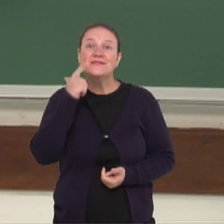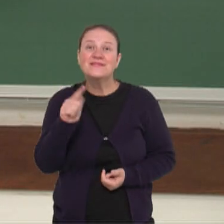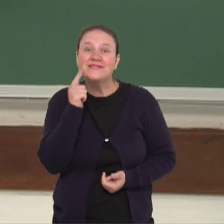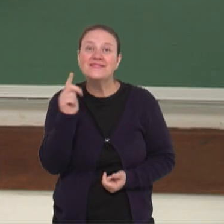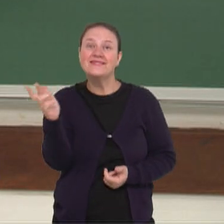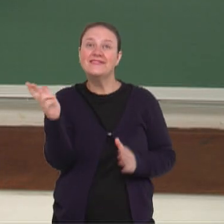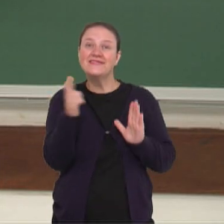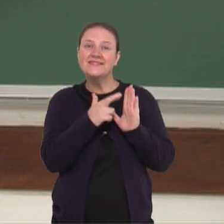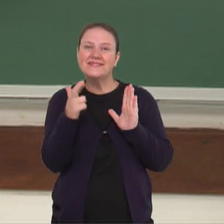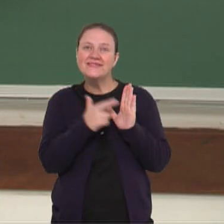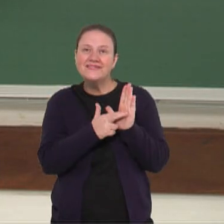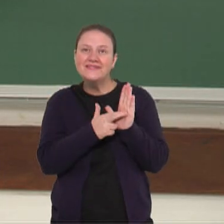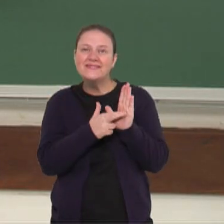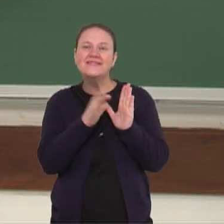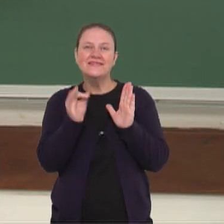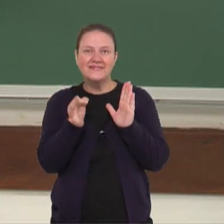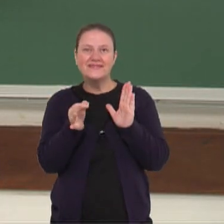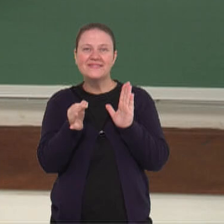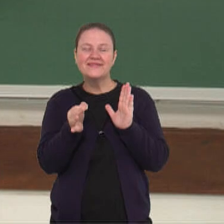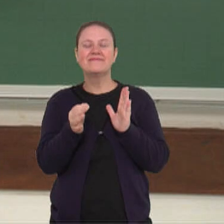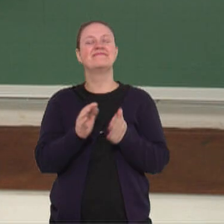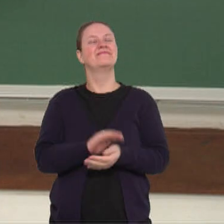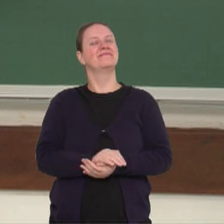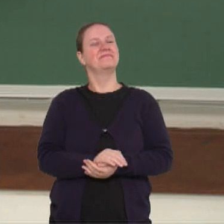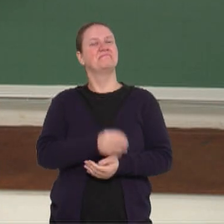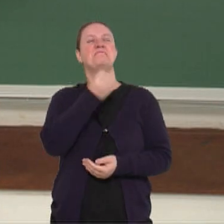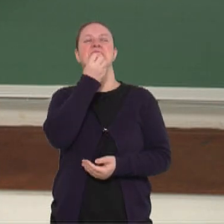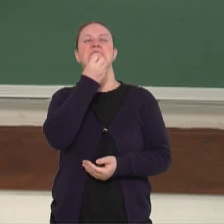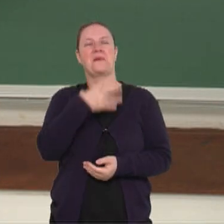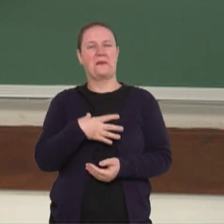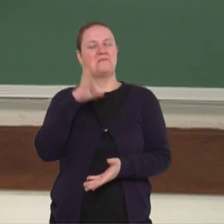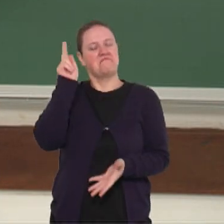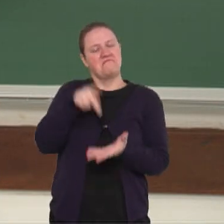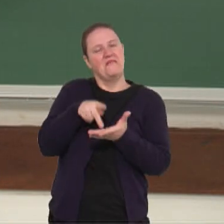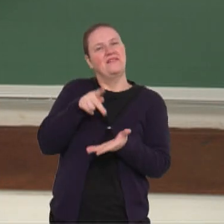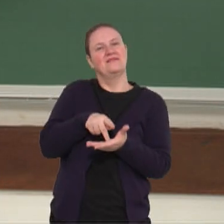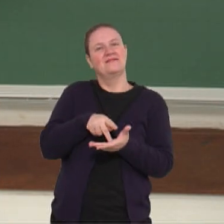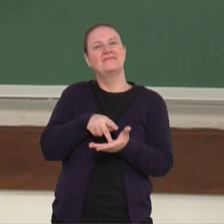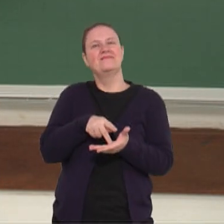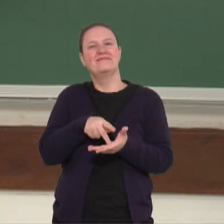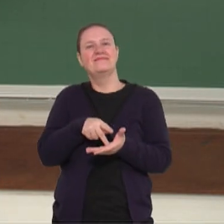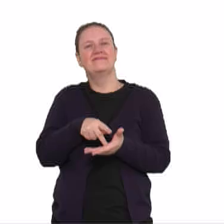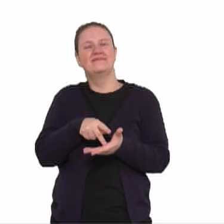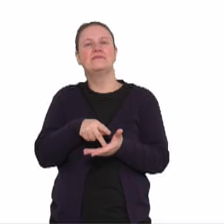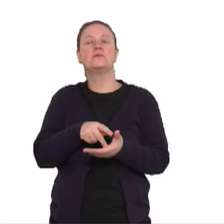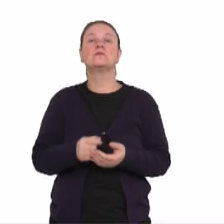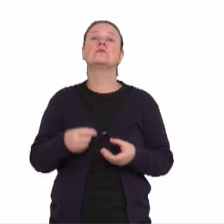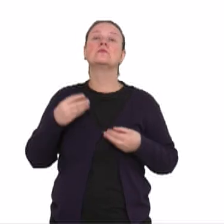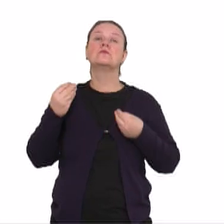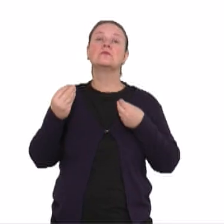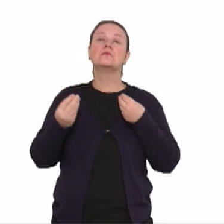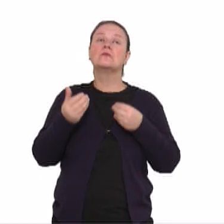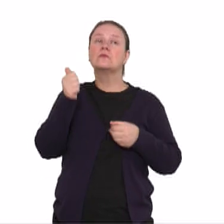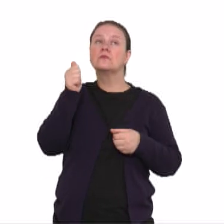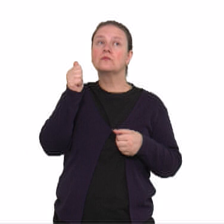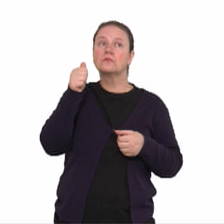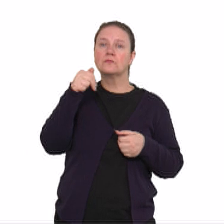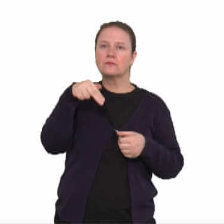Conseguiram responder? Yes, of course, teacher. Então, Anna to